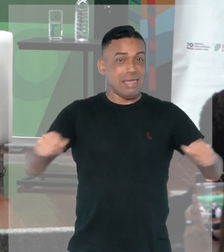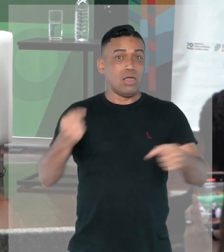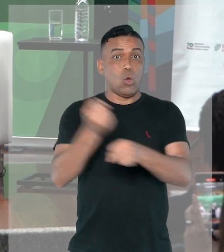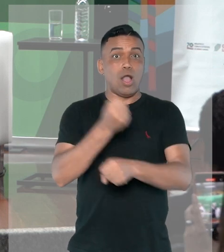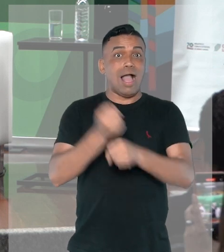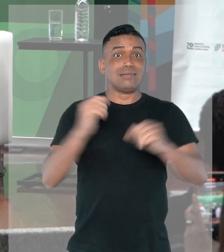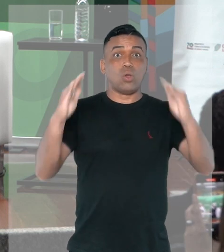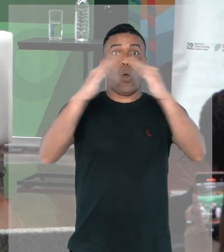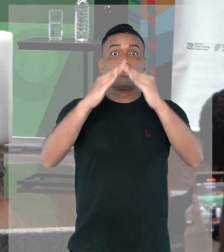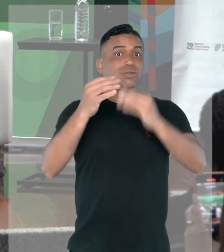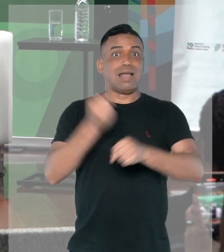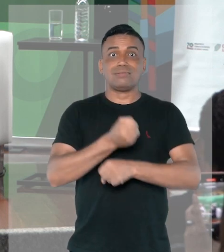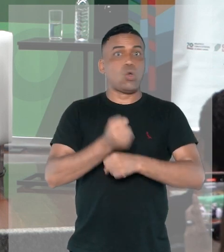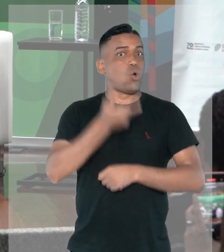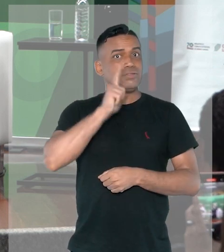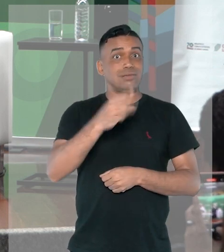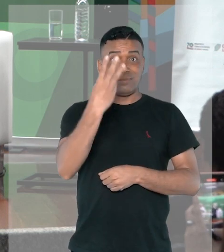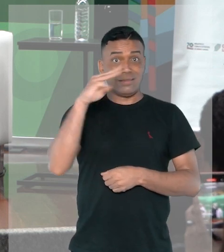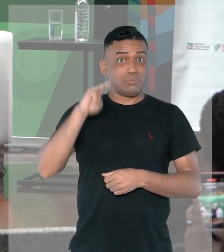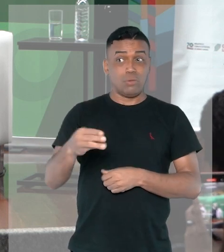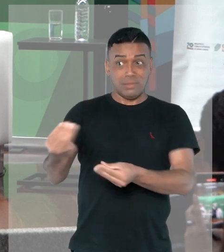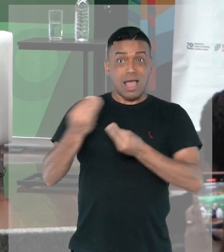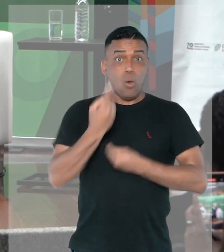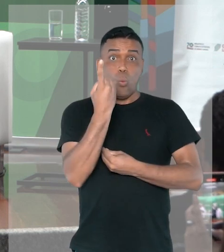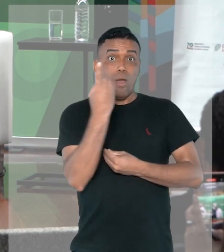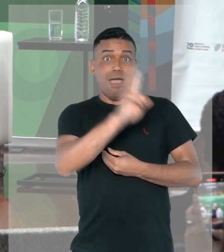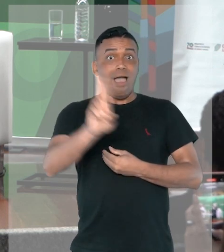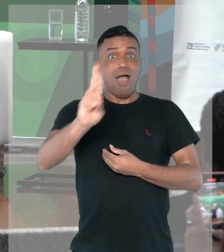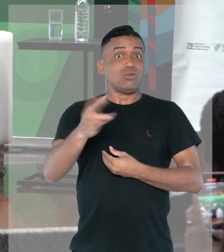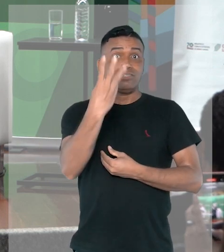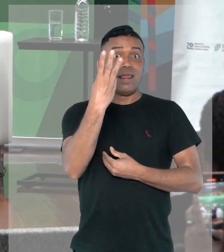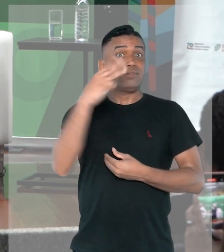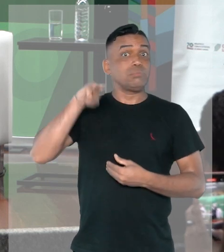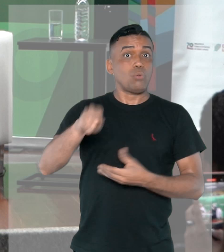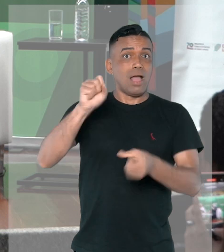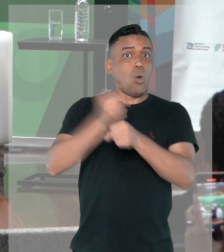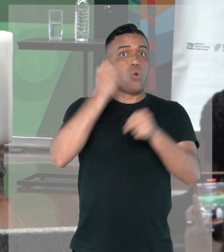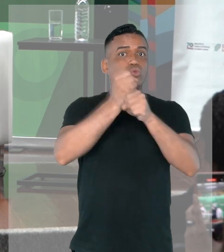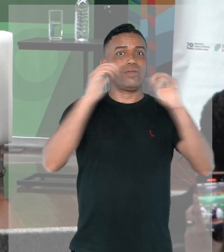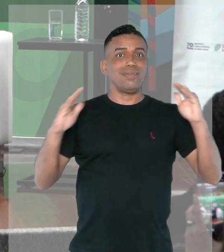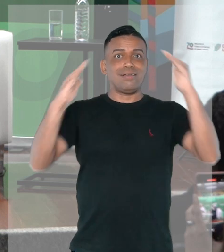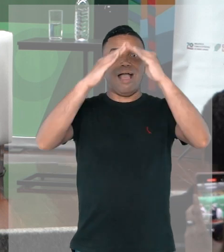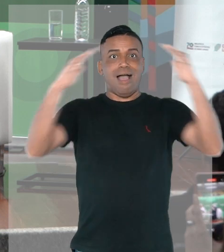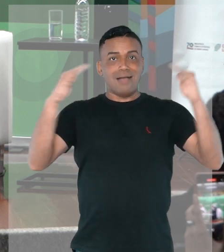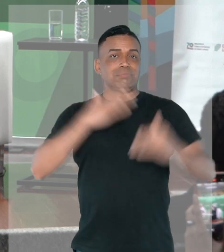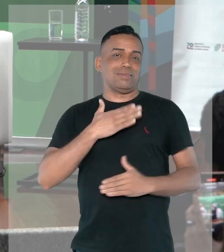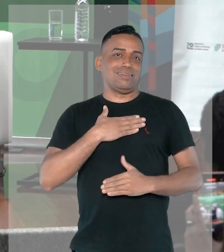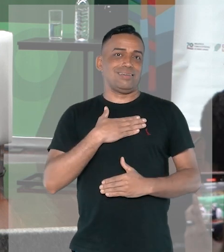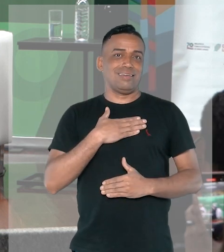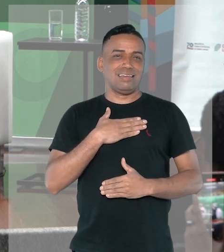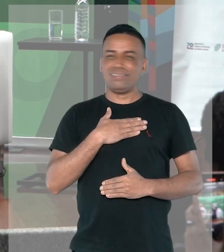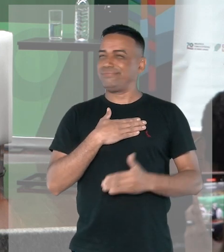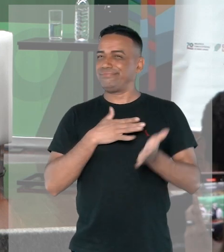milhões? Se cada um deve R$1, eu tinha 3 milhões para construir o templo. Então, não é bem assim. Existem certas coisas que